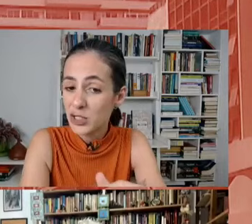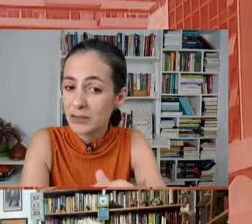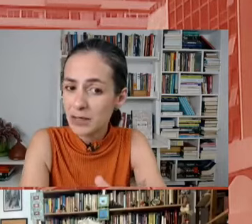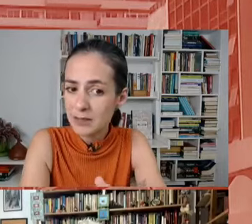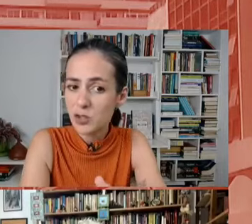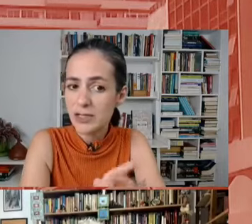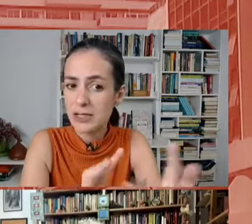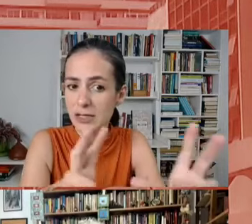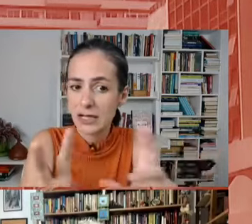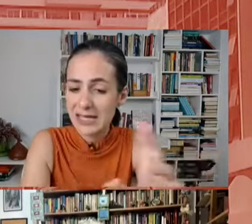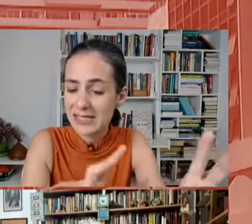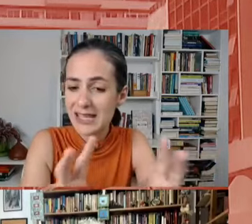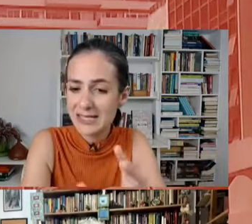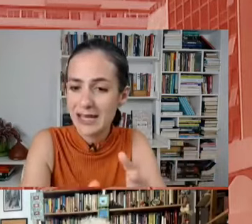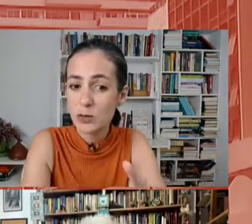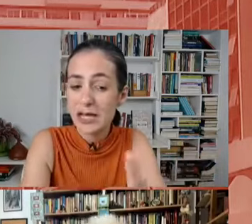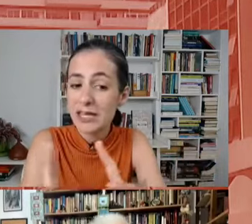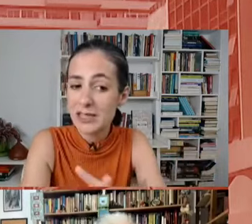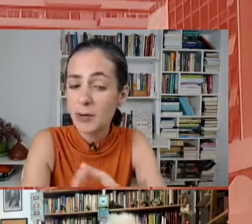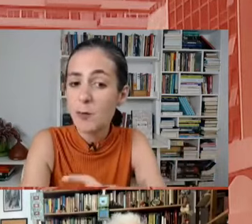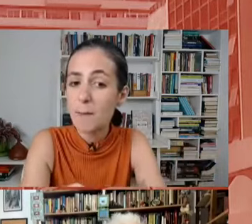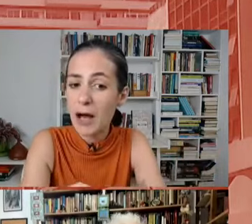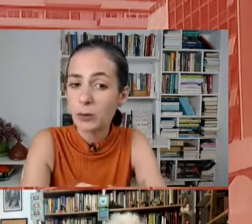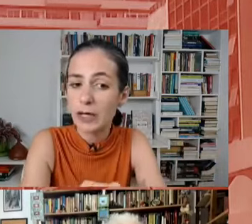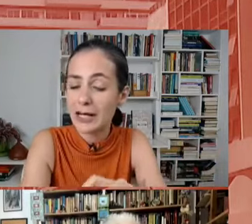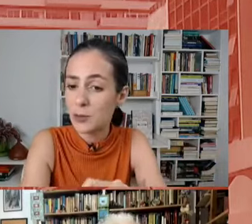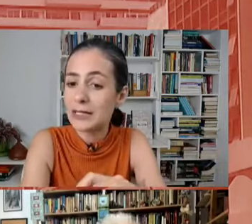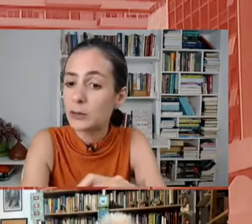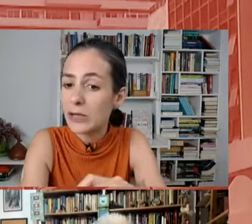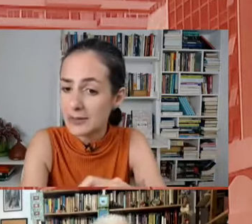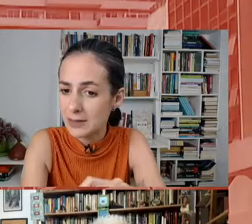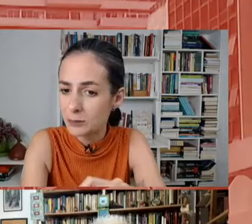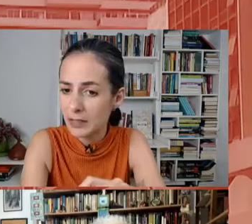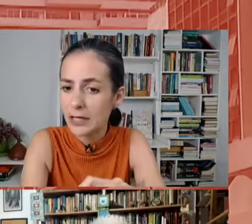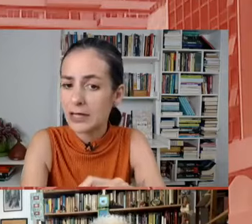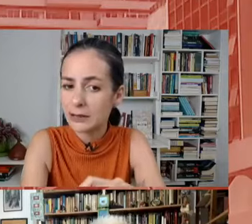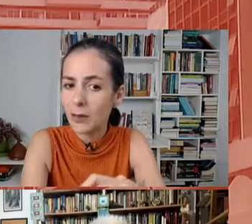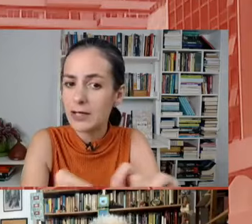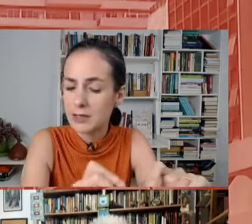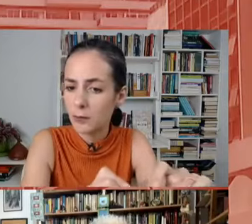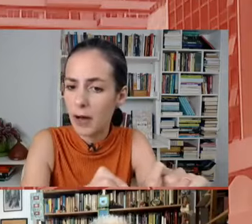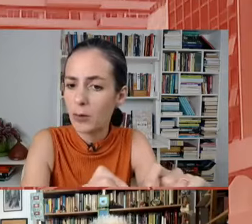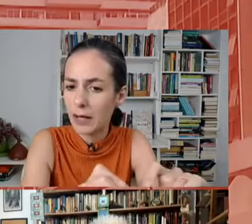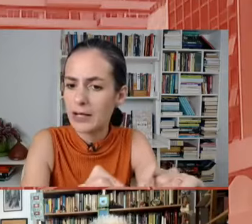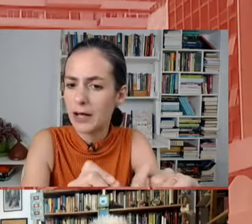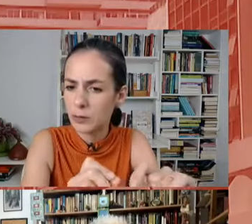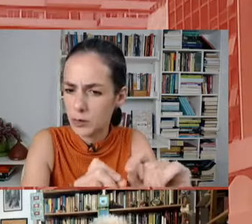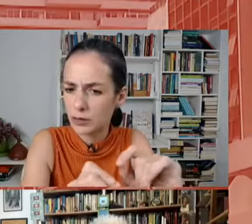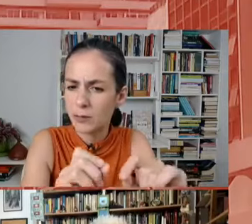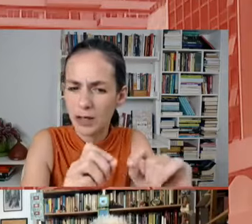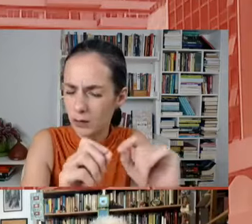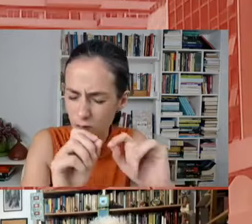Mas eu achei interessante esses acenos, e sempre com uma pauta relacionada à educação, né? Então, ali em São Paulo,